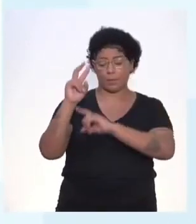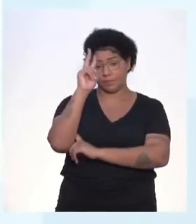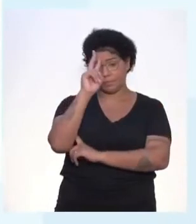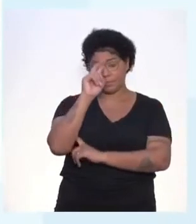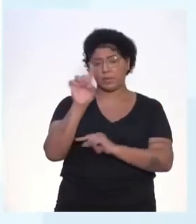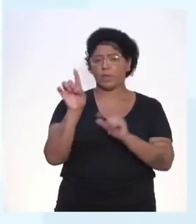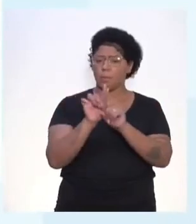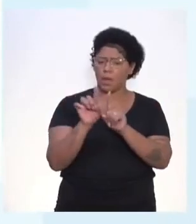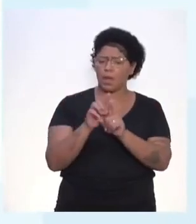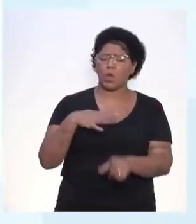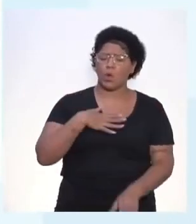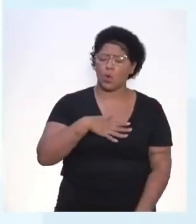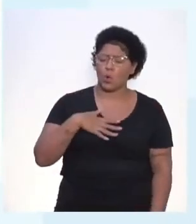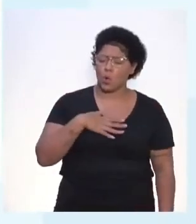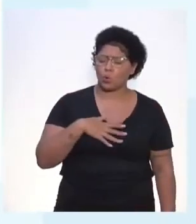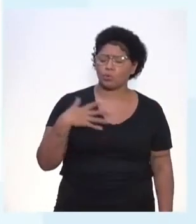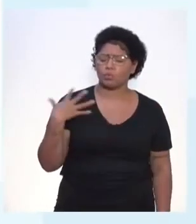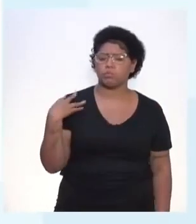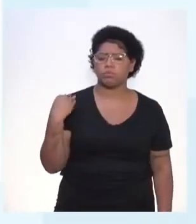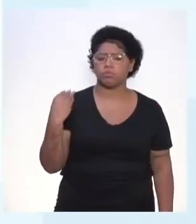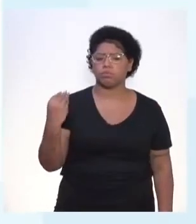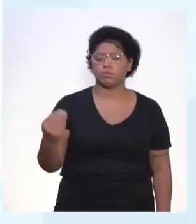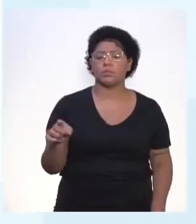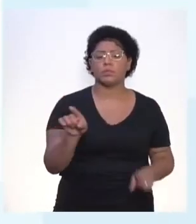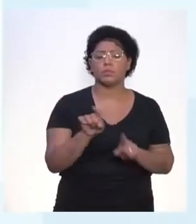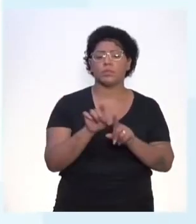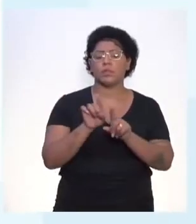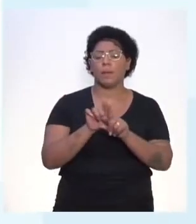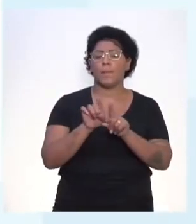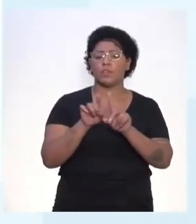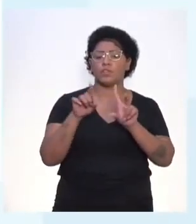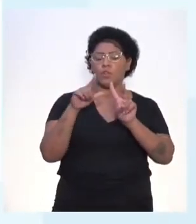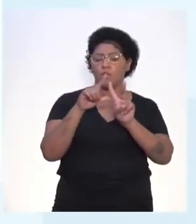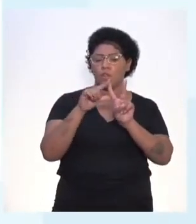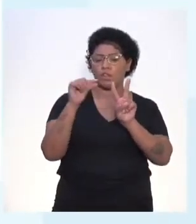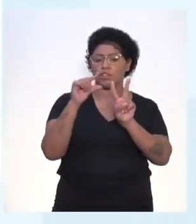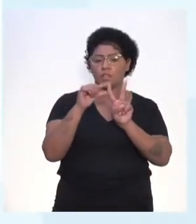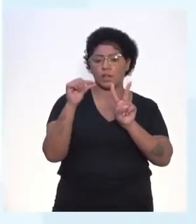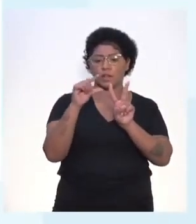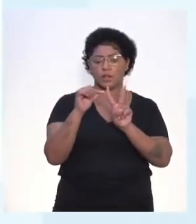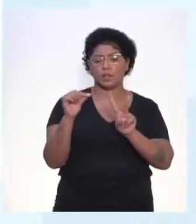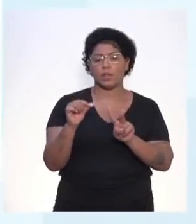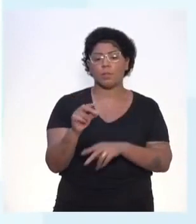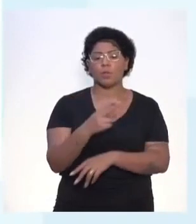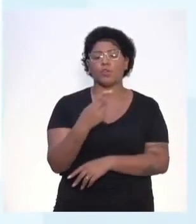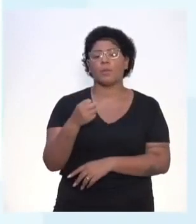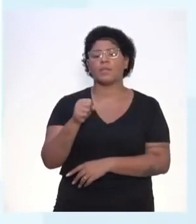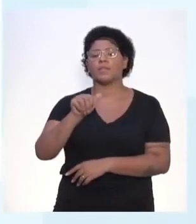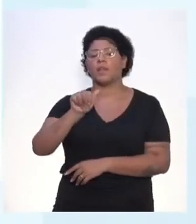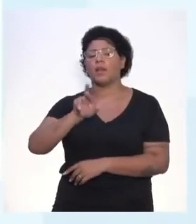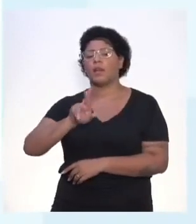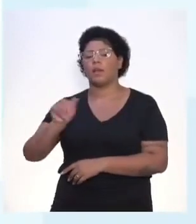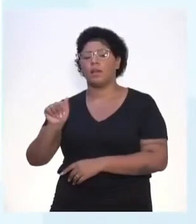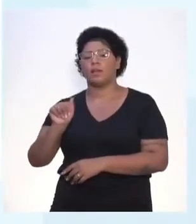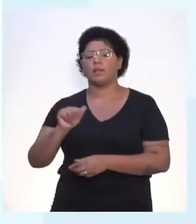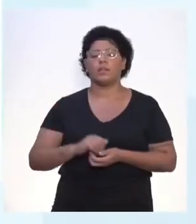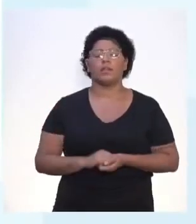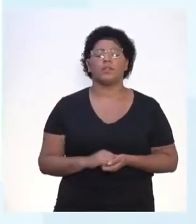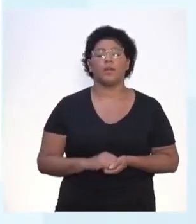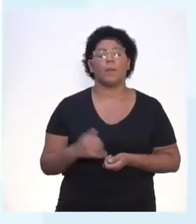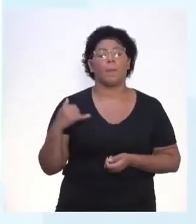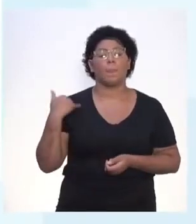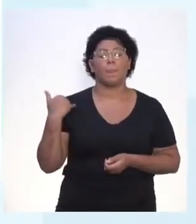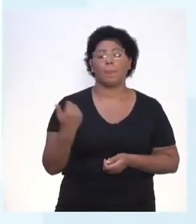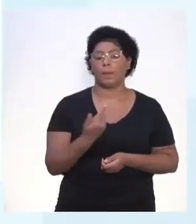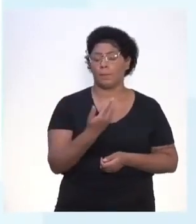novas amizades. Sou vegetariana, defensora dos animais, tenho 16 anos e me chamo Sara. Muito bem, nós temos aí então o exemplo